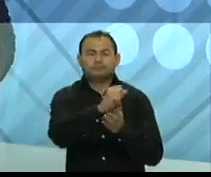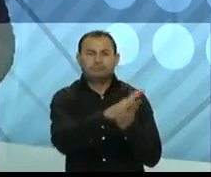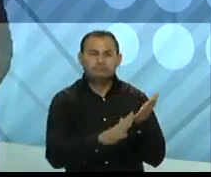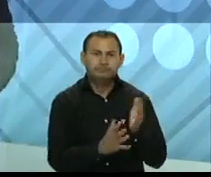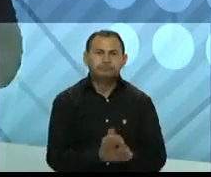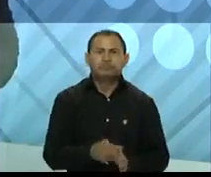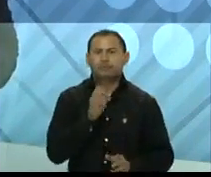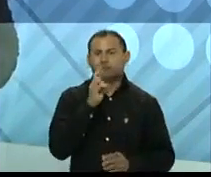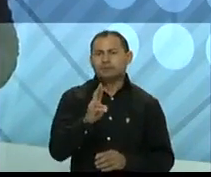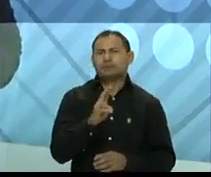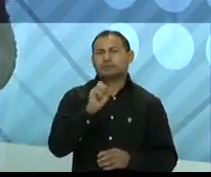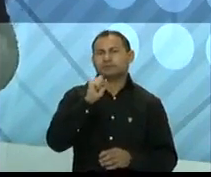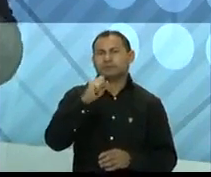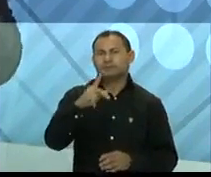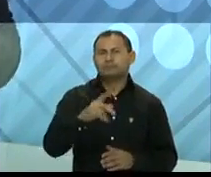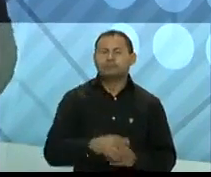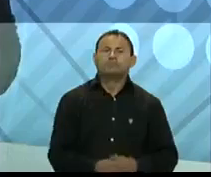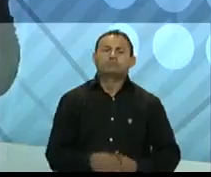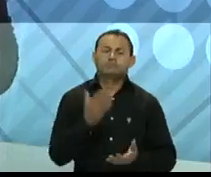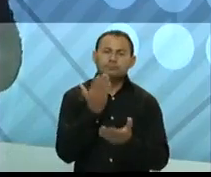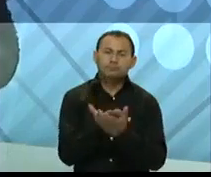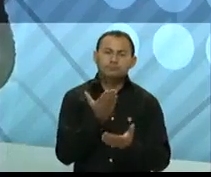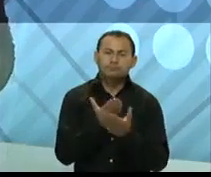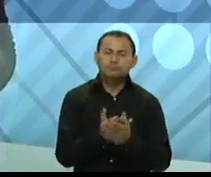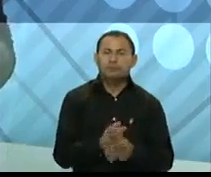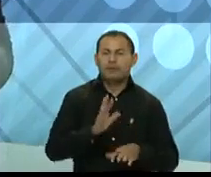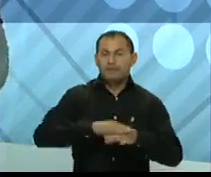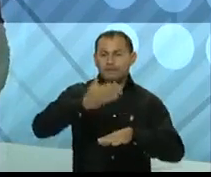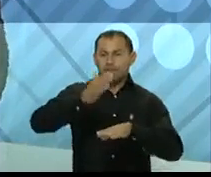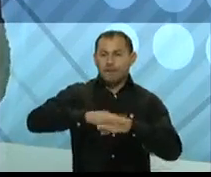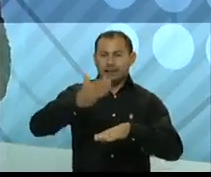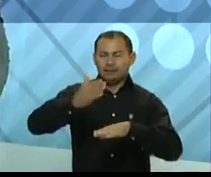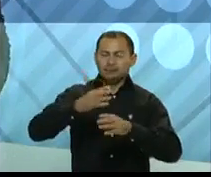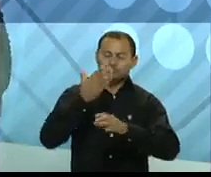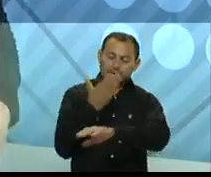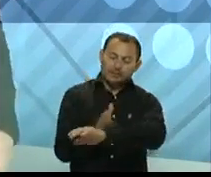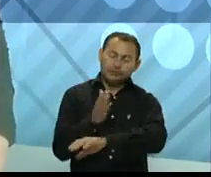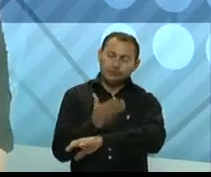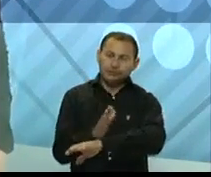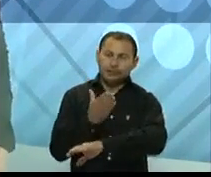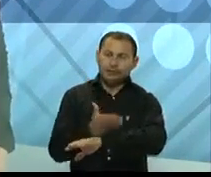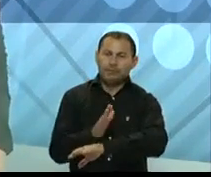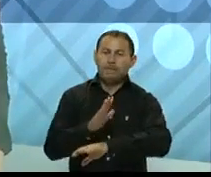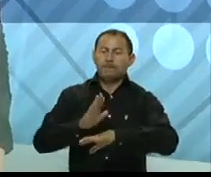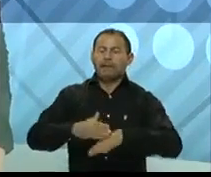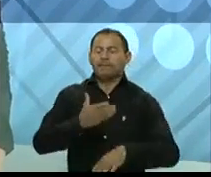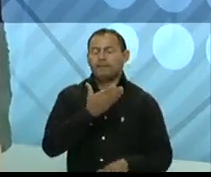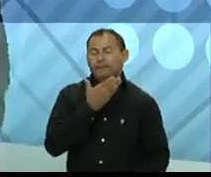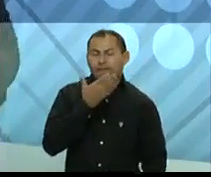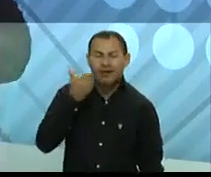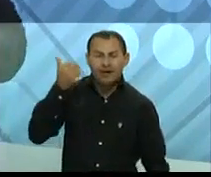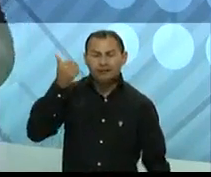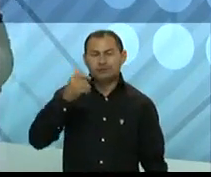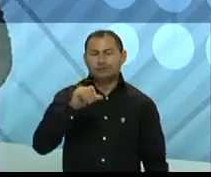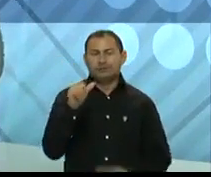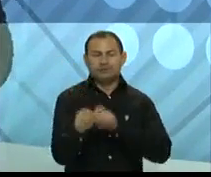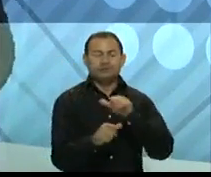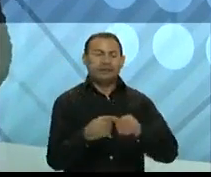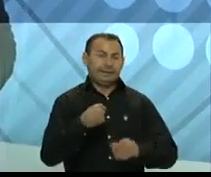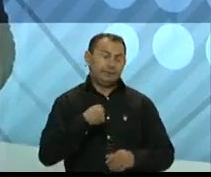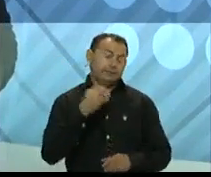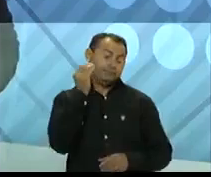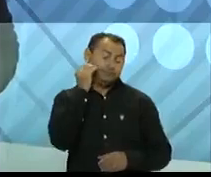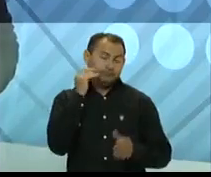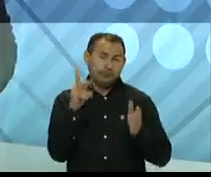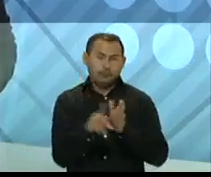exercícios, resolva situações, estude, porque quanto mais a gente pratica, mais fácil vai ficando. Eu tive experiência própria